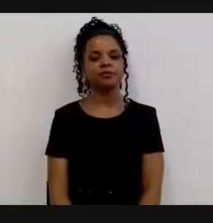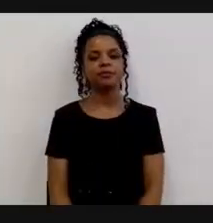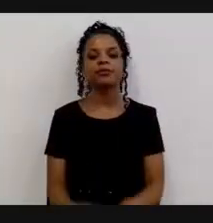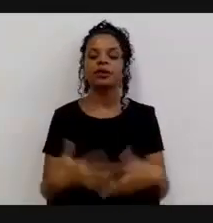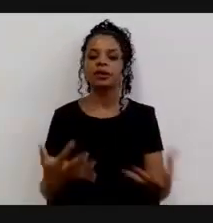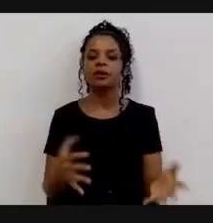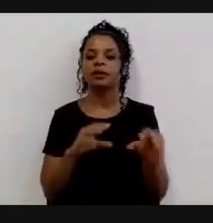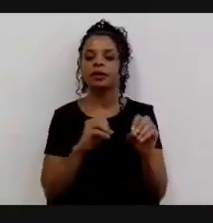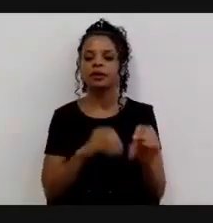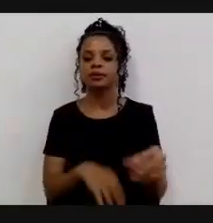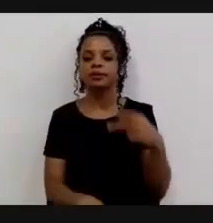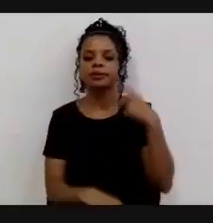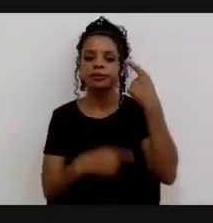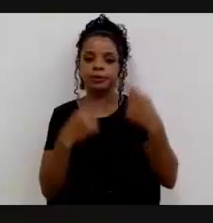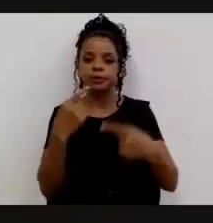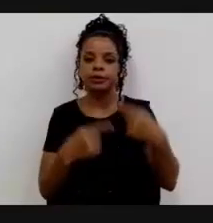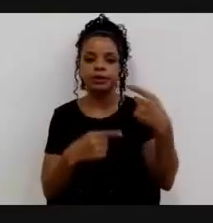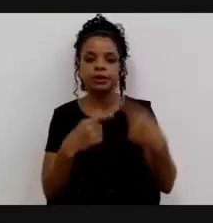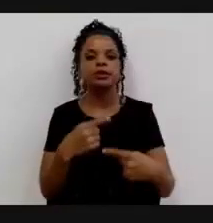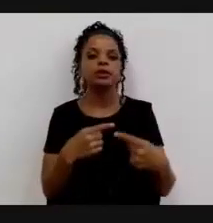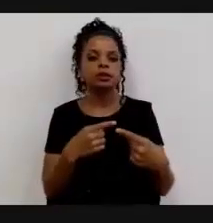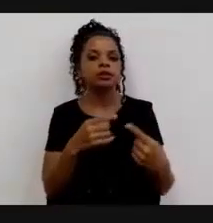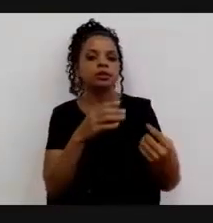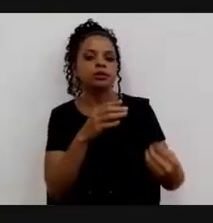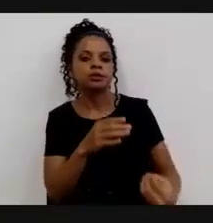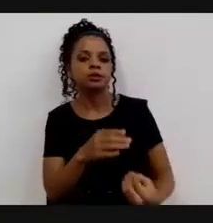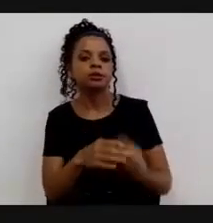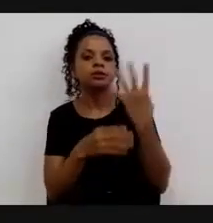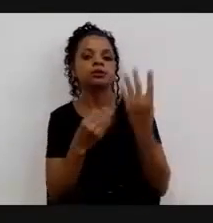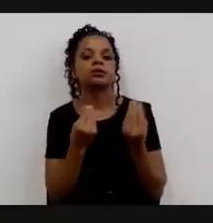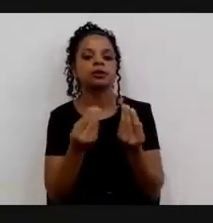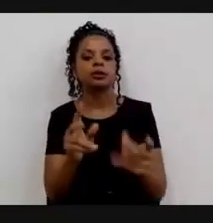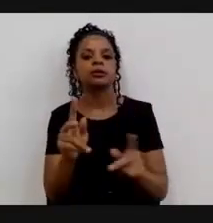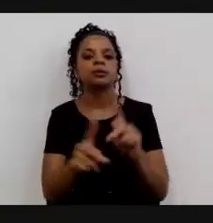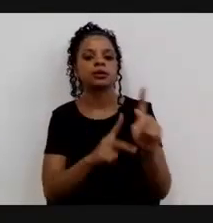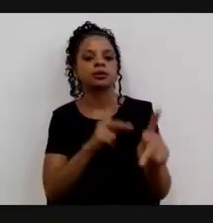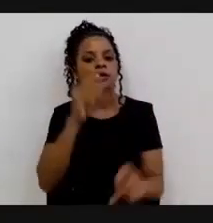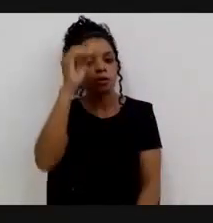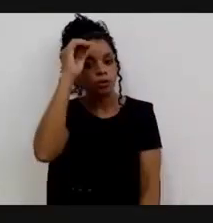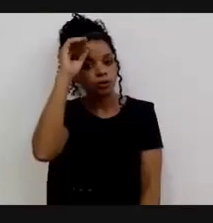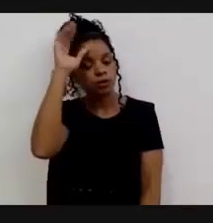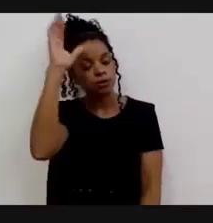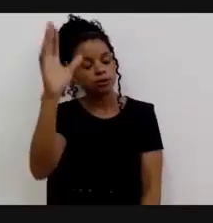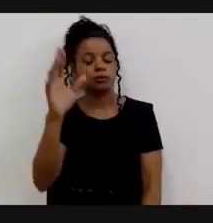a educação política gera esclarecimento sobre o trabalho do Poder Legislativo Municipal, que é o nosso intuito